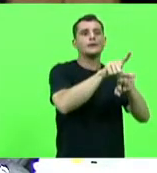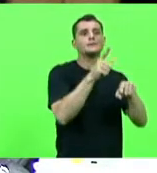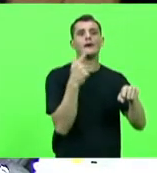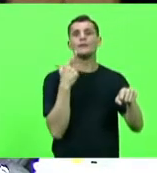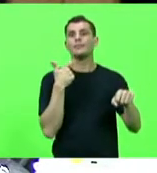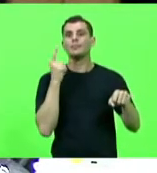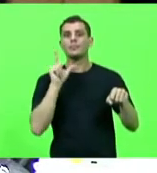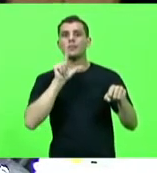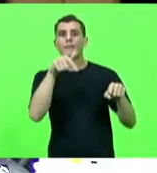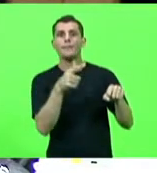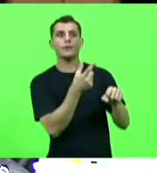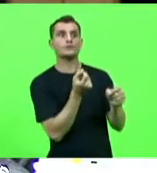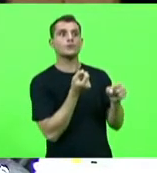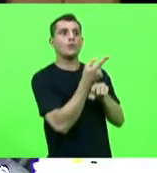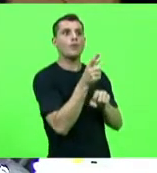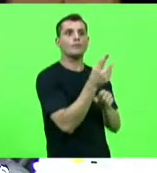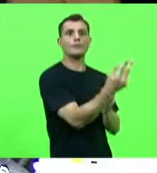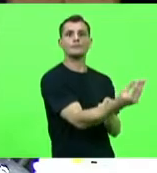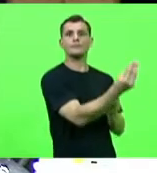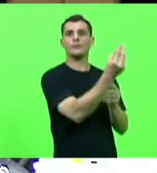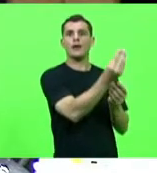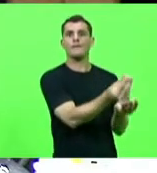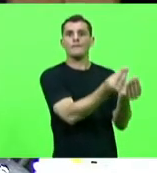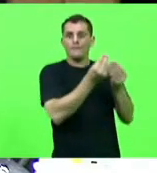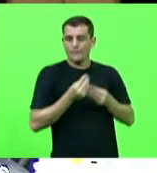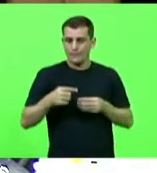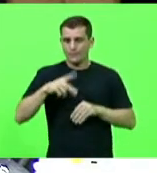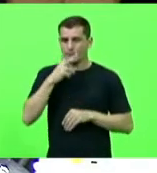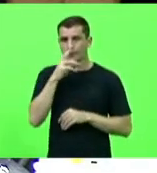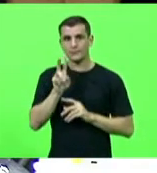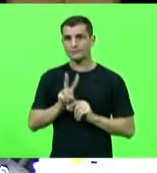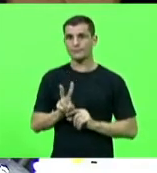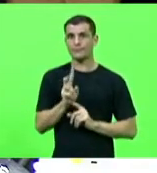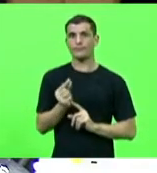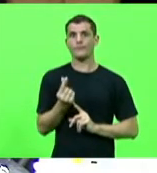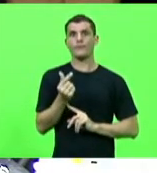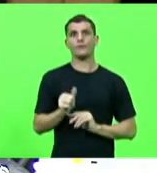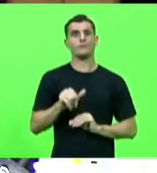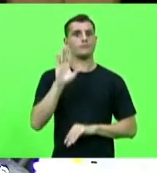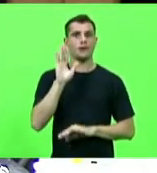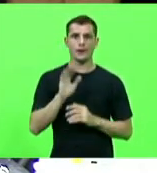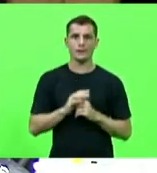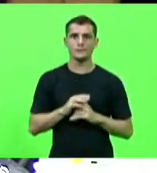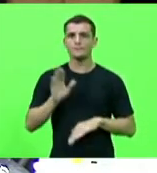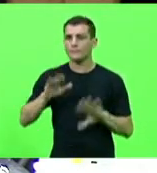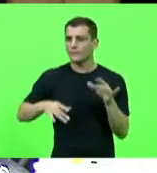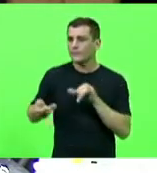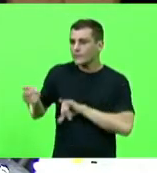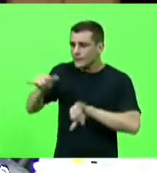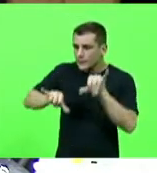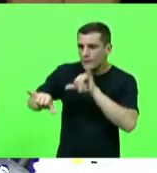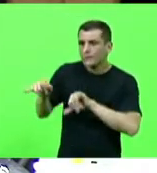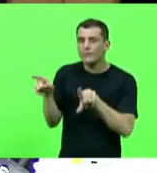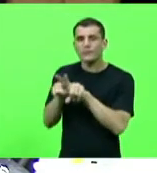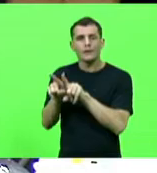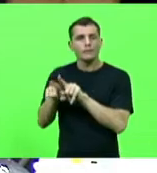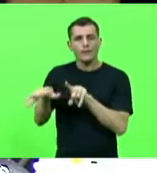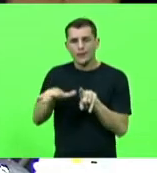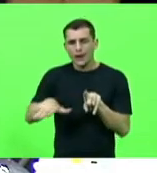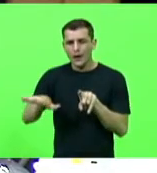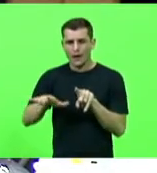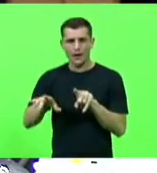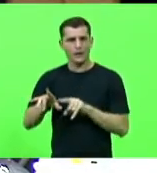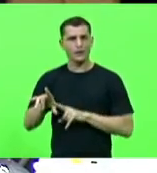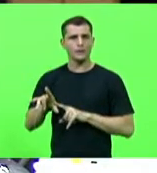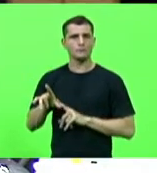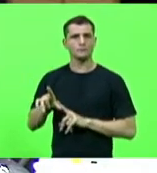exemplo, o que era 3 dólares o litro de um produto químico, está 15, está 18, e quem é que vai pagar isso? É o